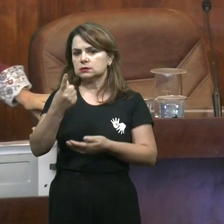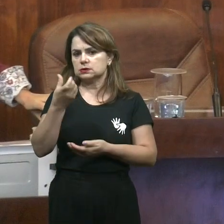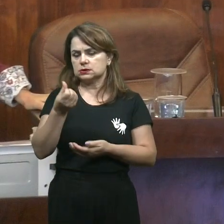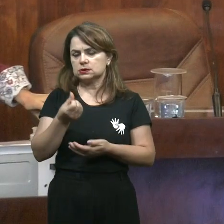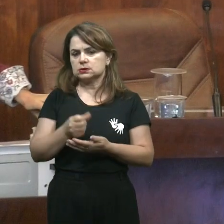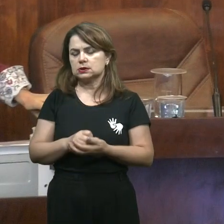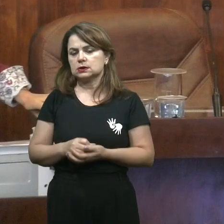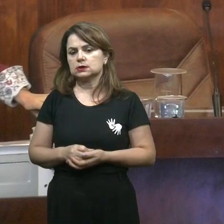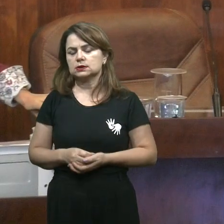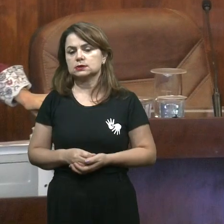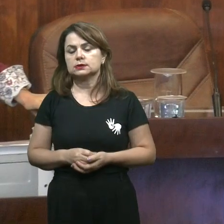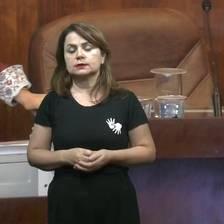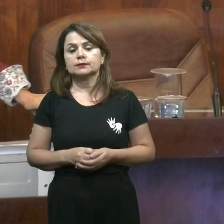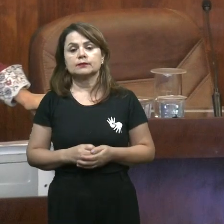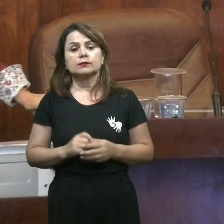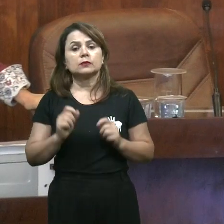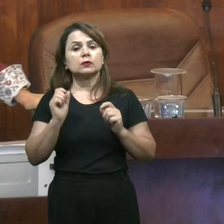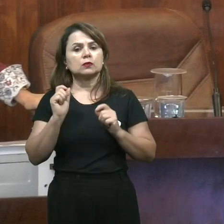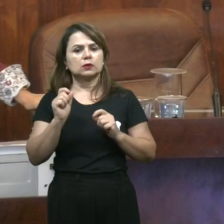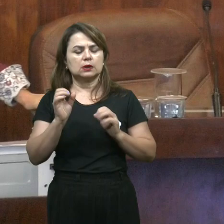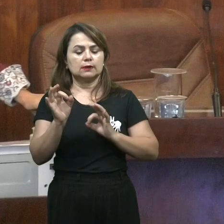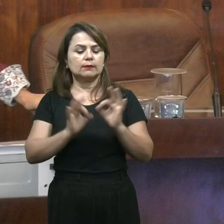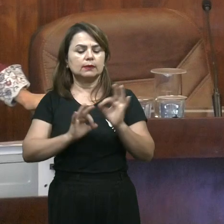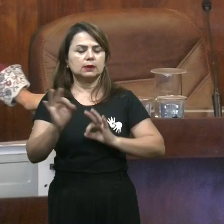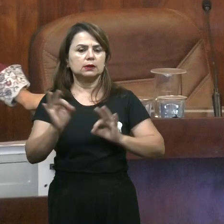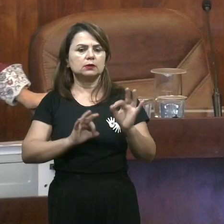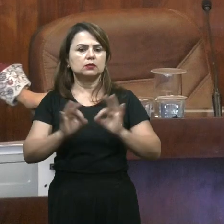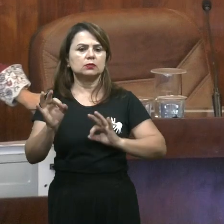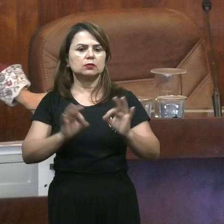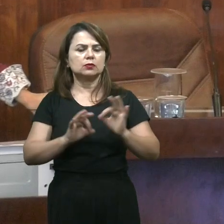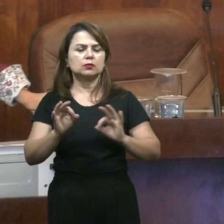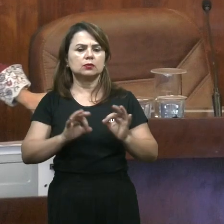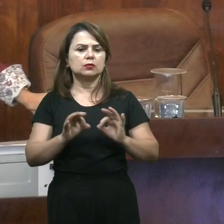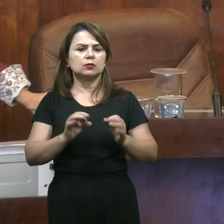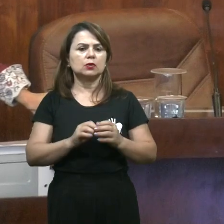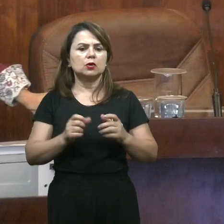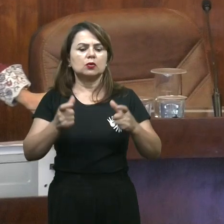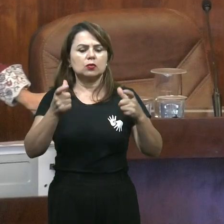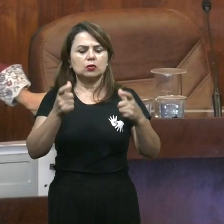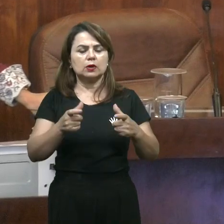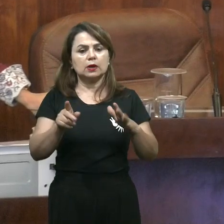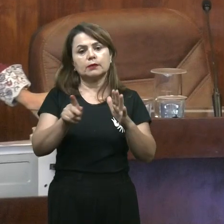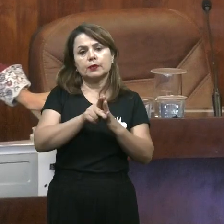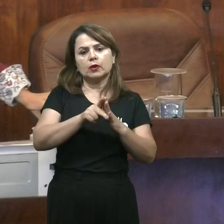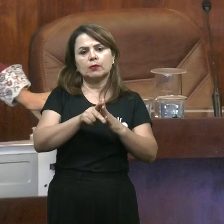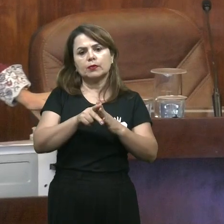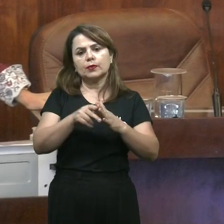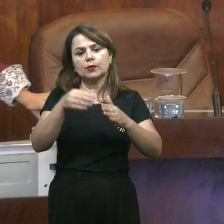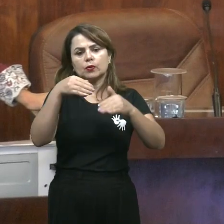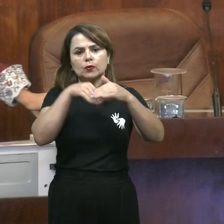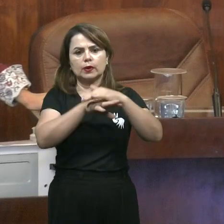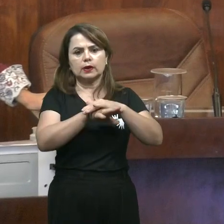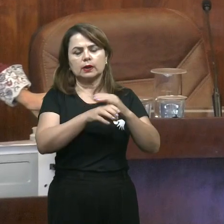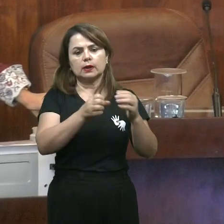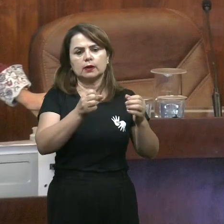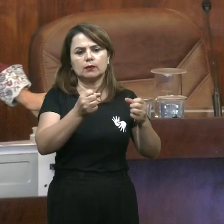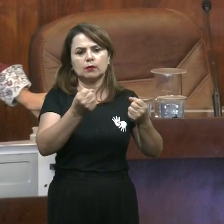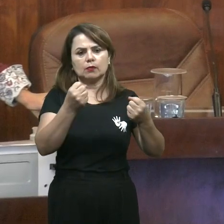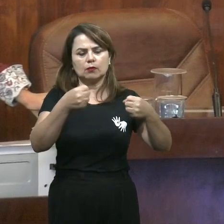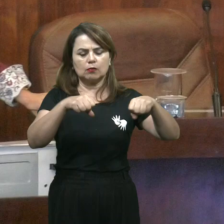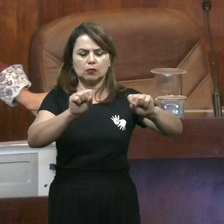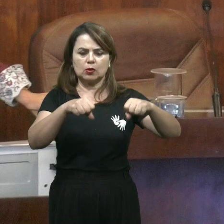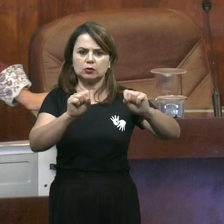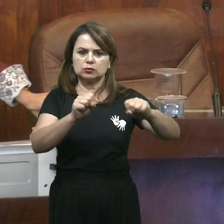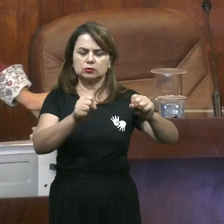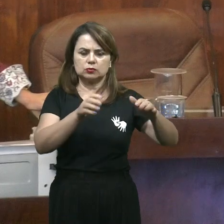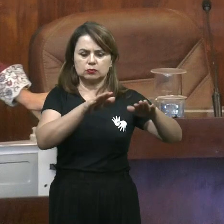município de Marília, sobre a possibilidade de implantar um bolsão de motos necessário na rua Dom Pedro II, confluência na rua